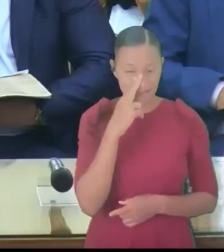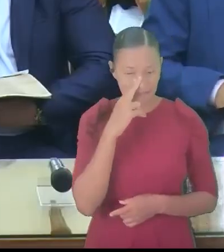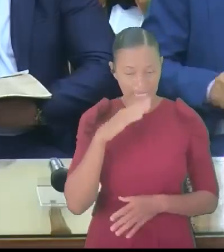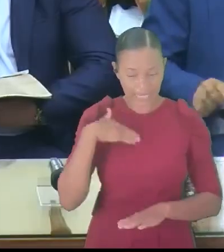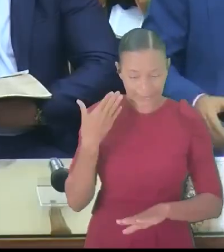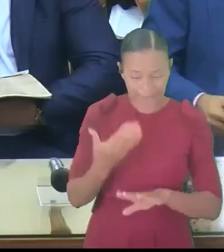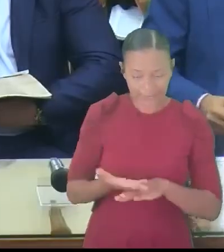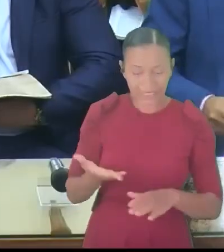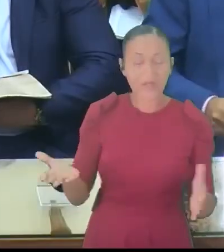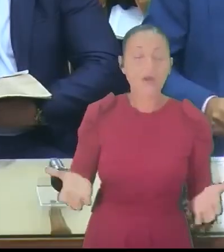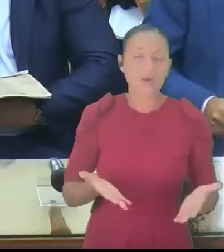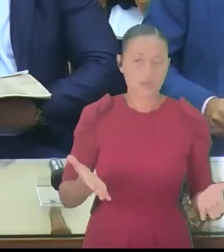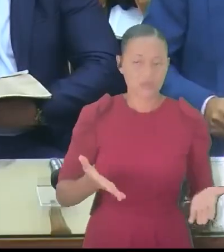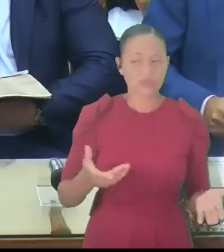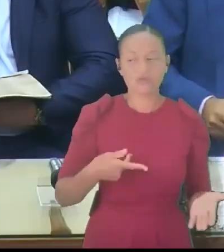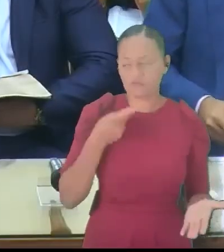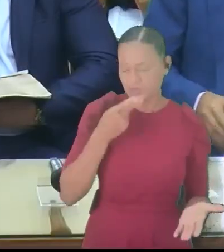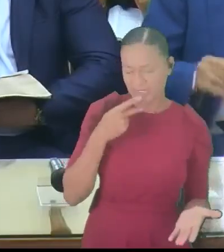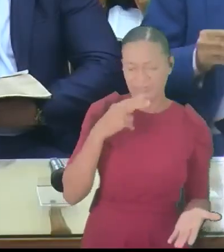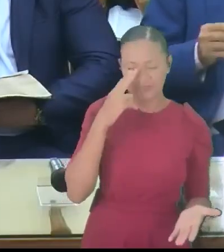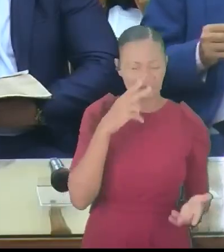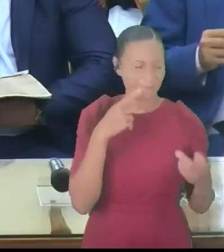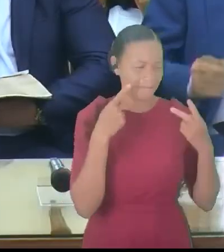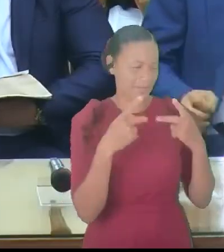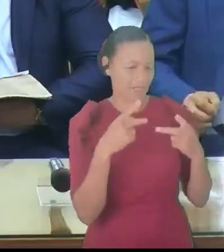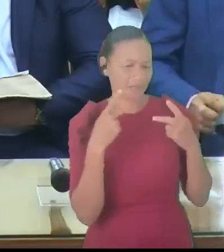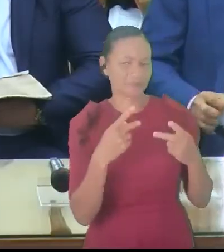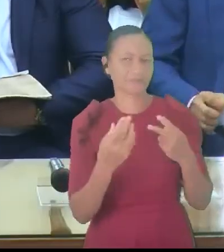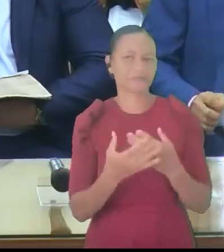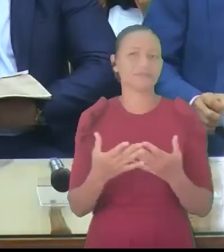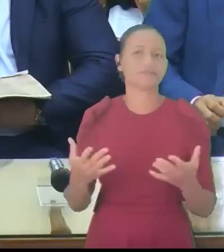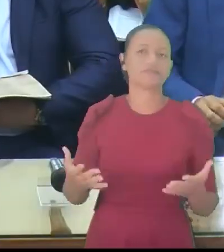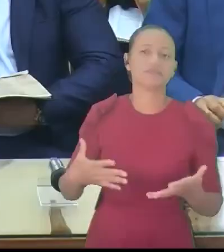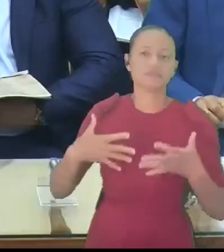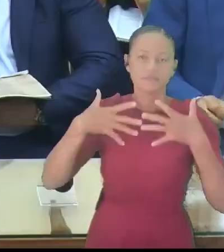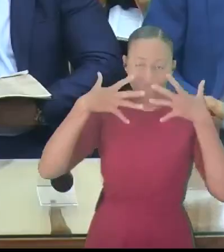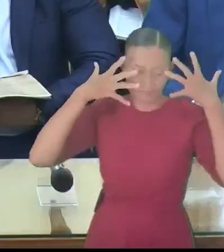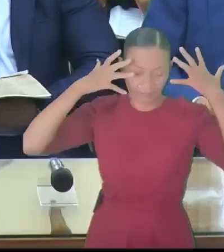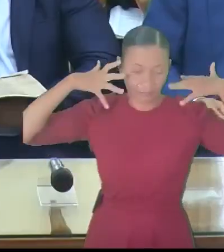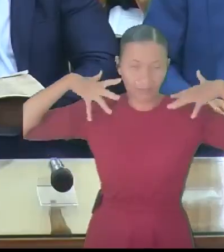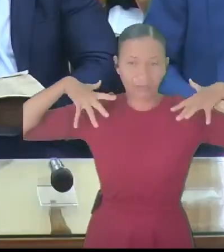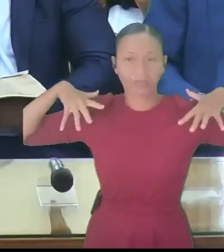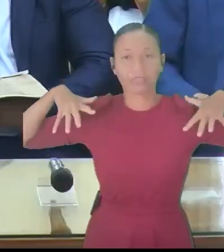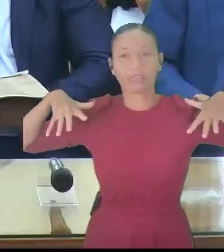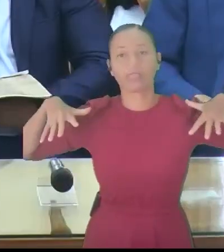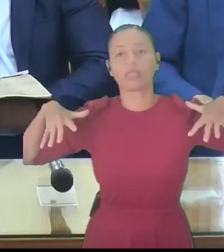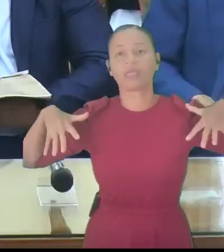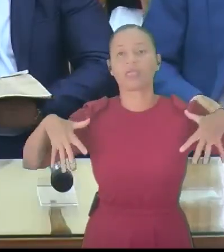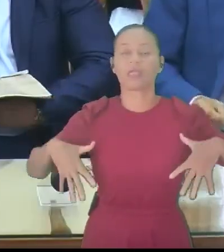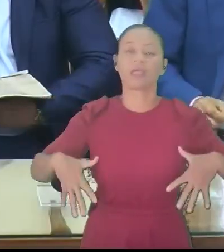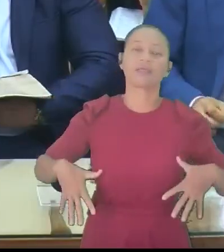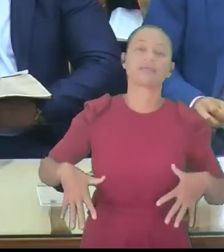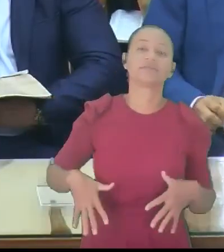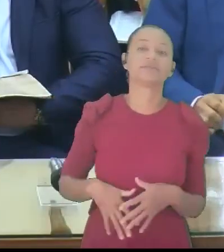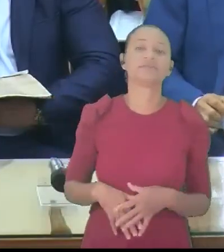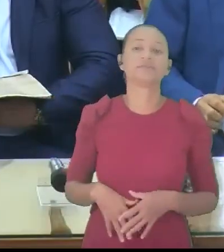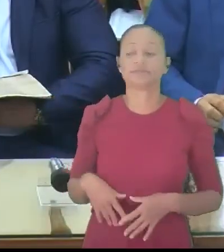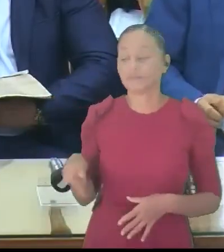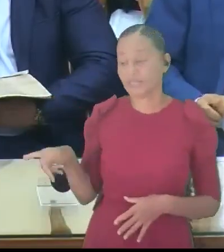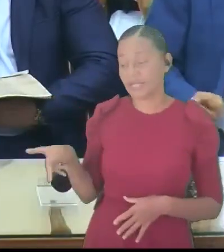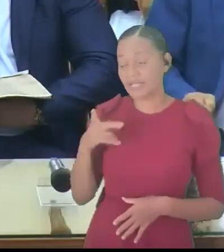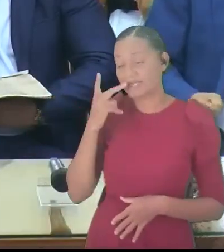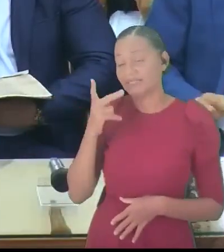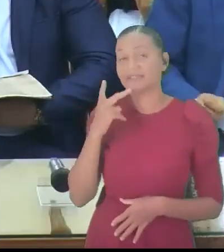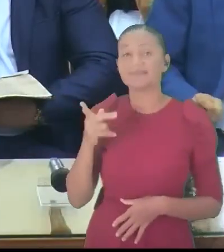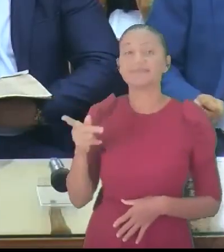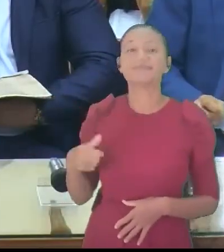é. Ele diz que é crente em Jesus, ele prega, ele tem um cabelão assim, parecendo Henrique Cristo, glória a Deus. E ele diz, meu